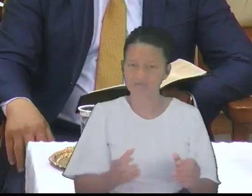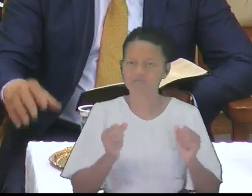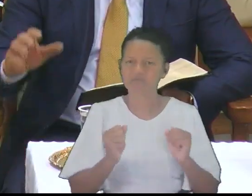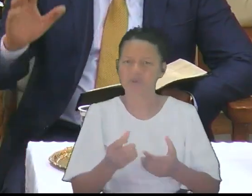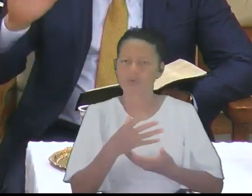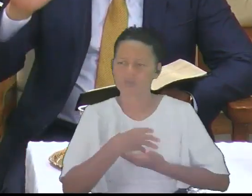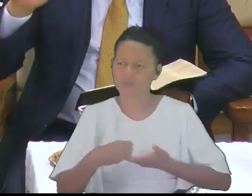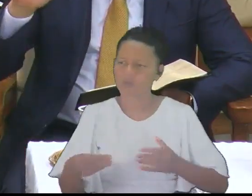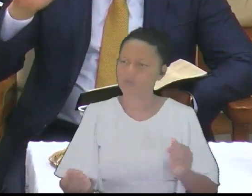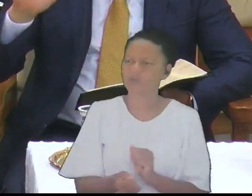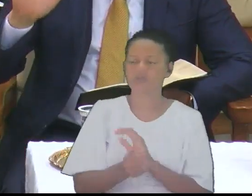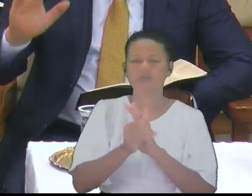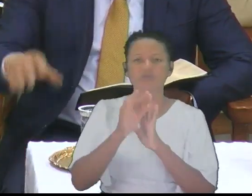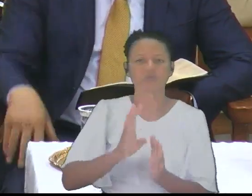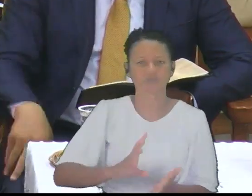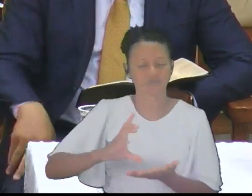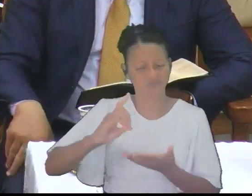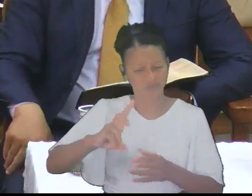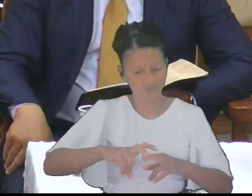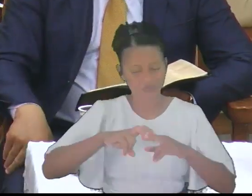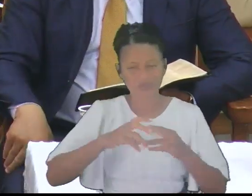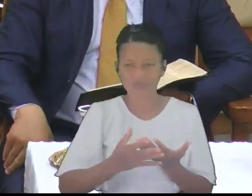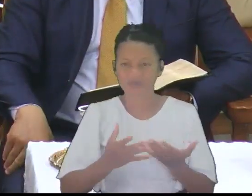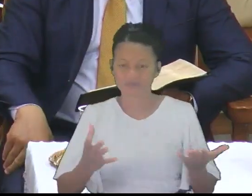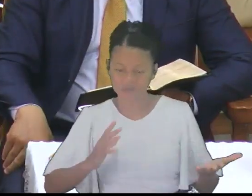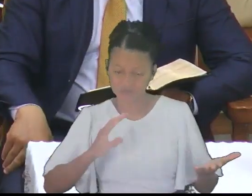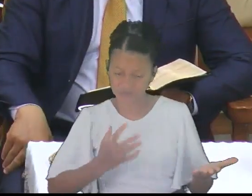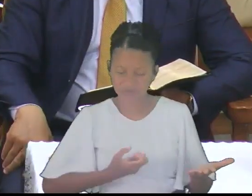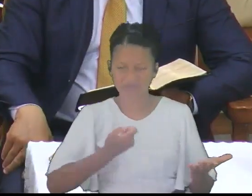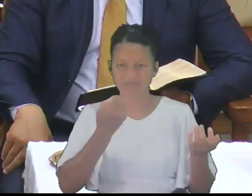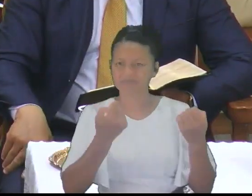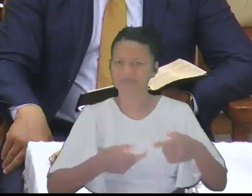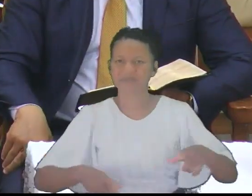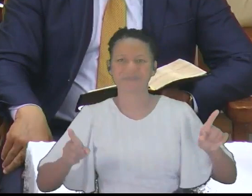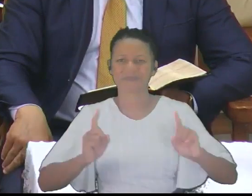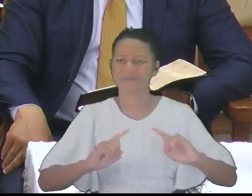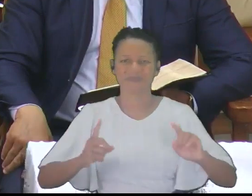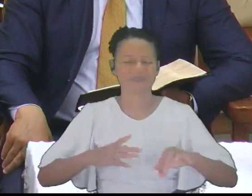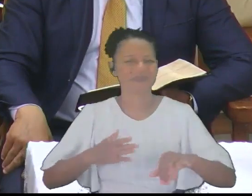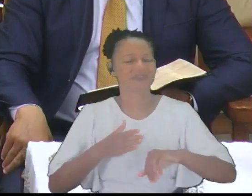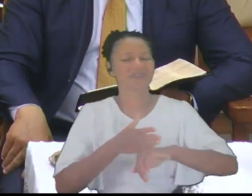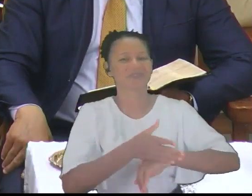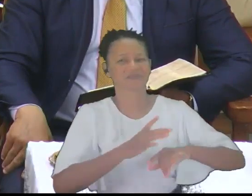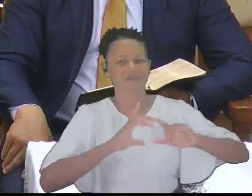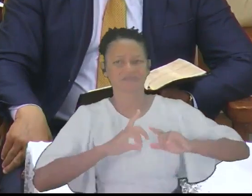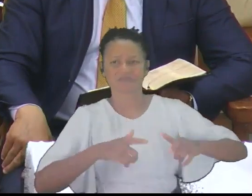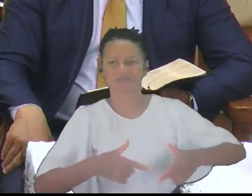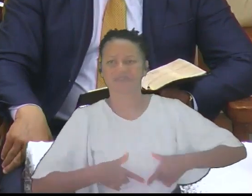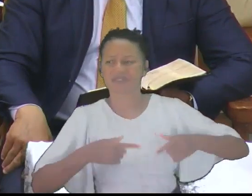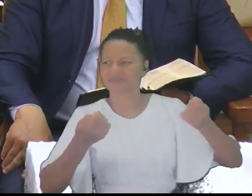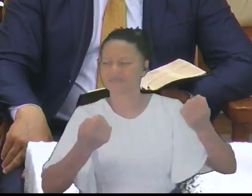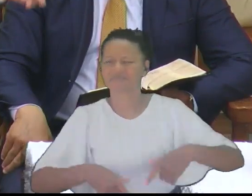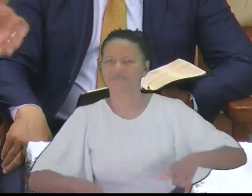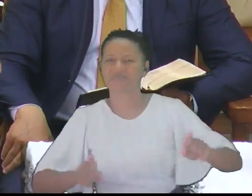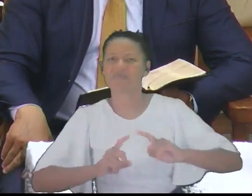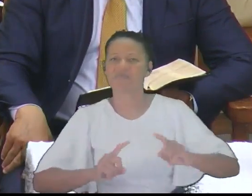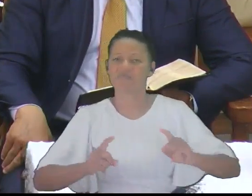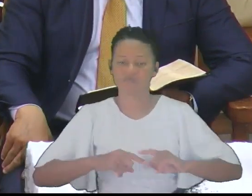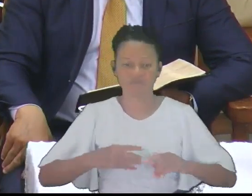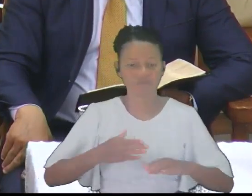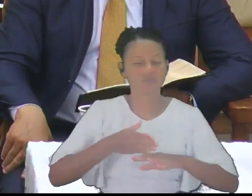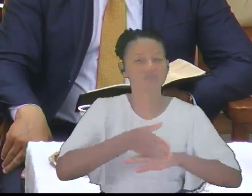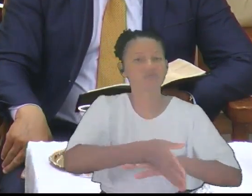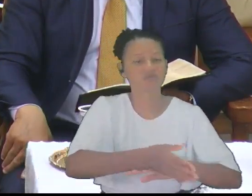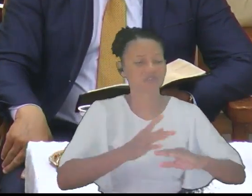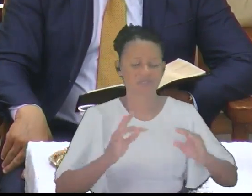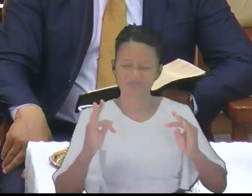dizer glória para Deus por isso? Para ser salvo, não precisa mais ir em Israel. Para ser salvo não precisa mais ir ao templo.